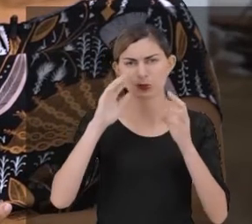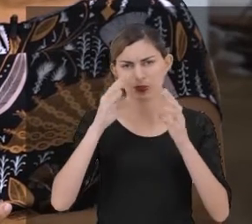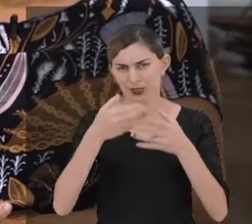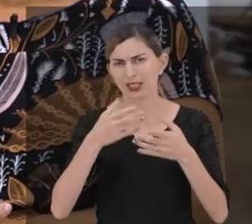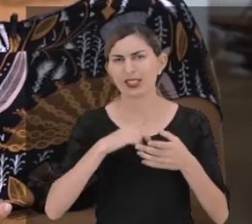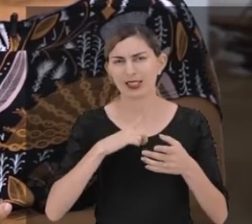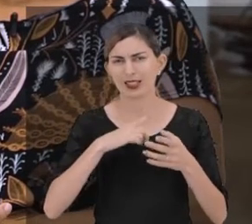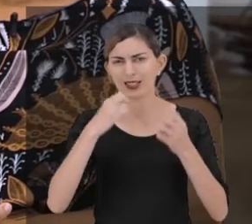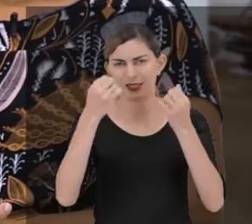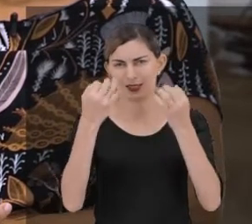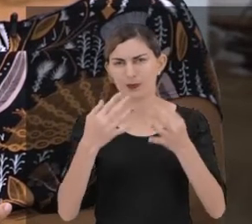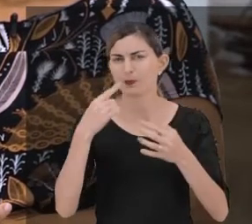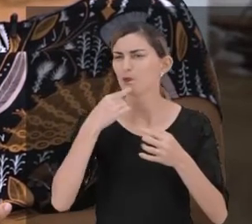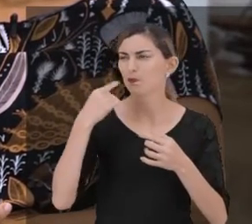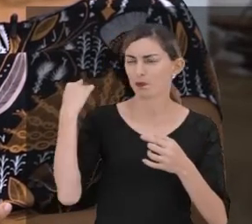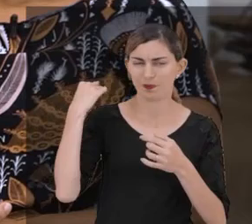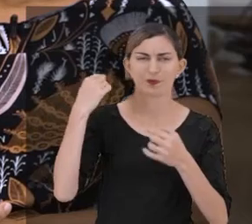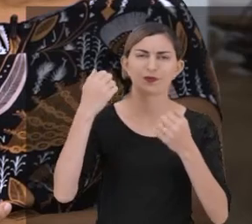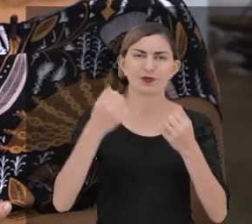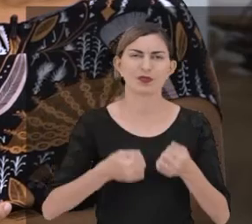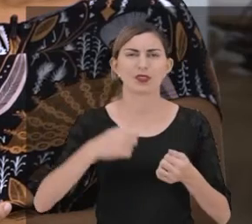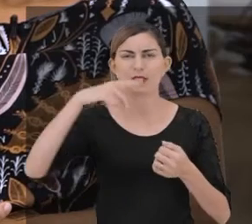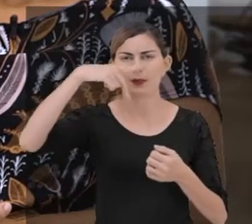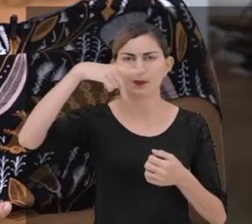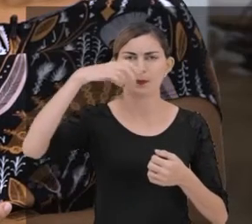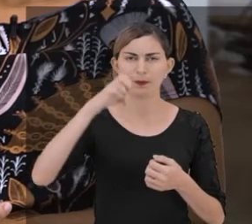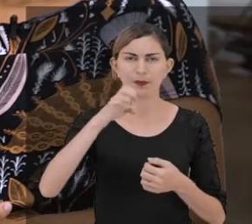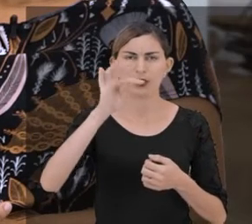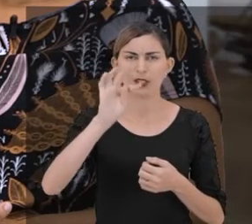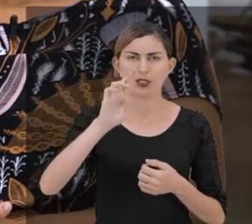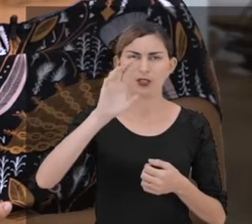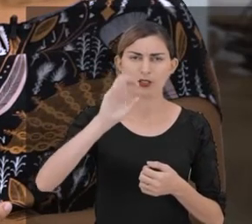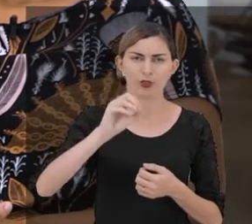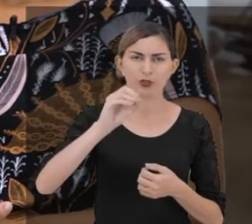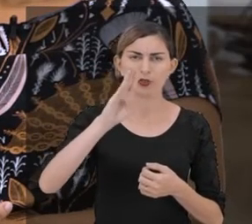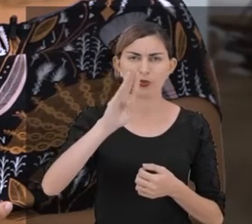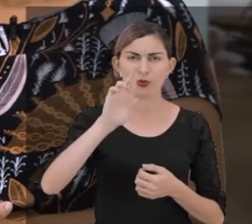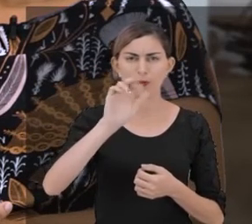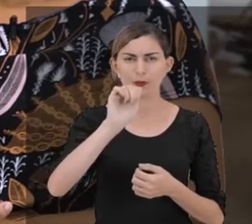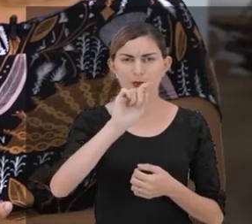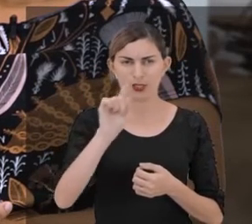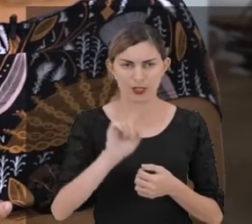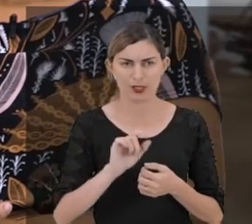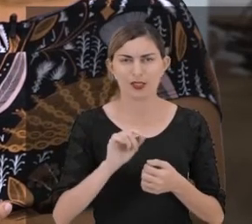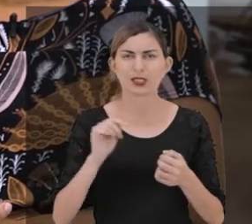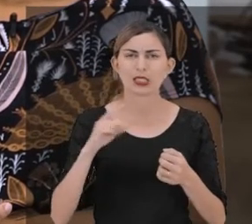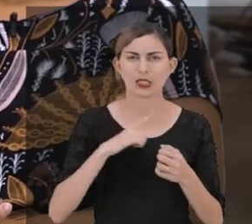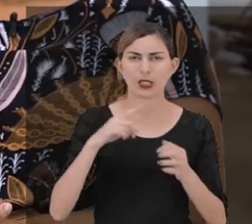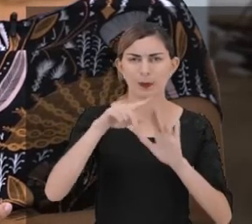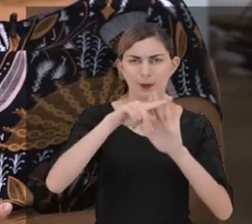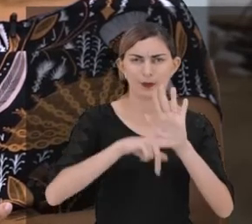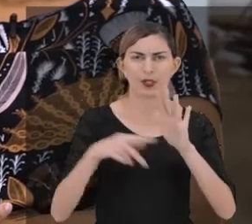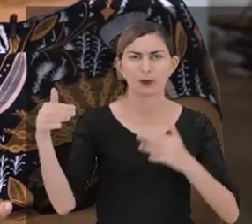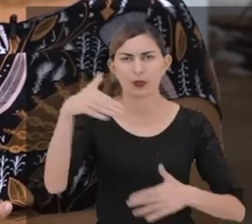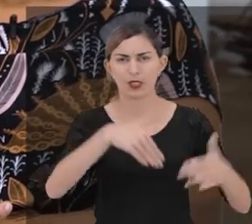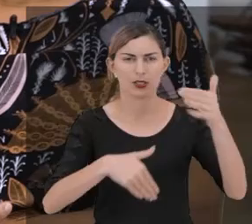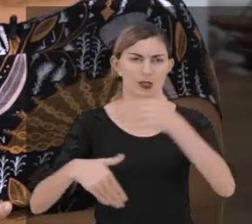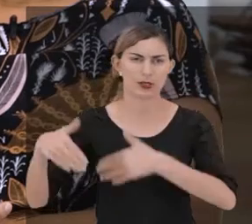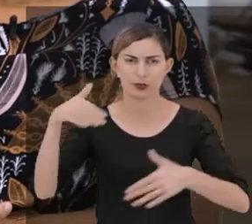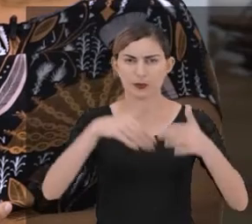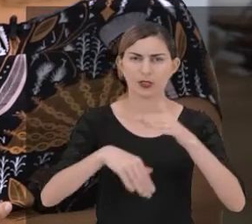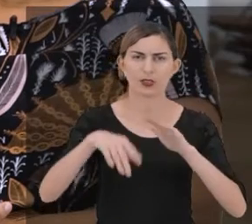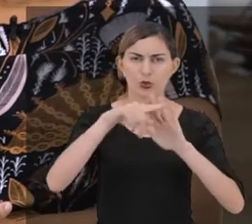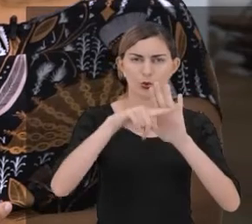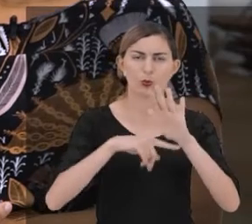específico, bem contemporâneo. A Petrobras, ela tem um plano, né, de participação em lucros. Todos